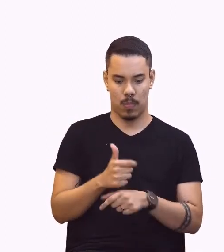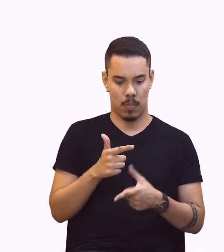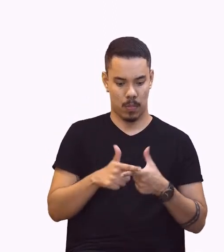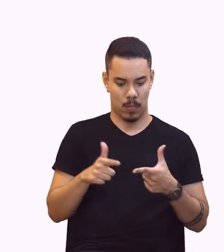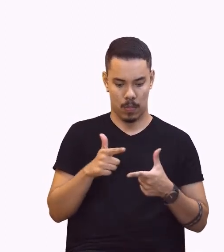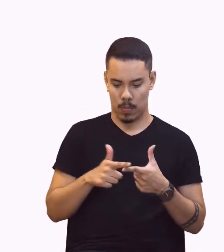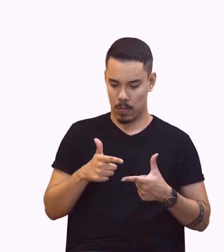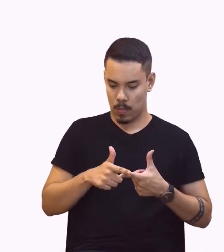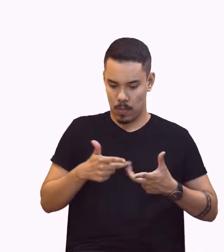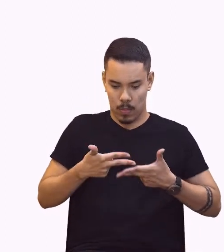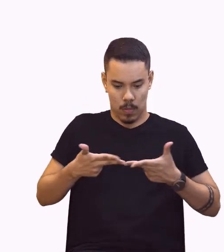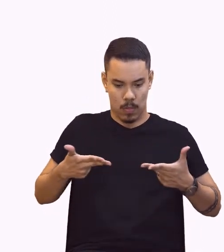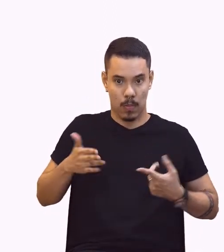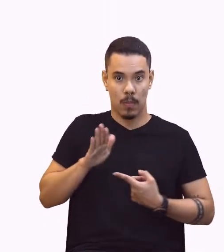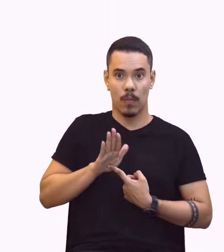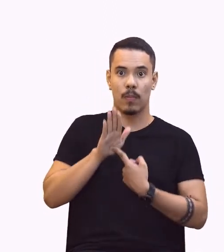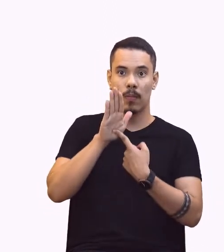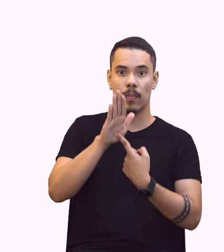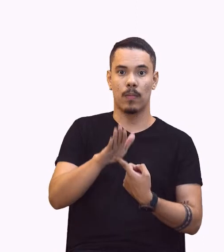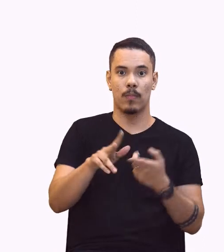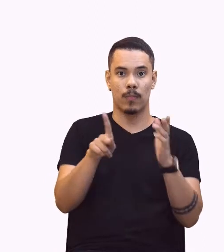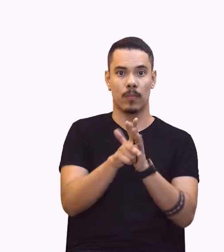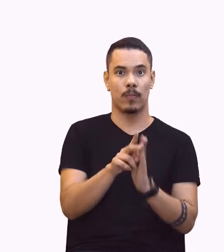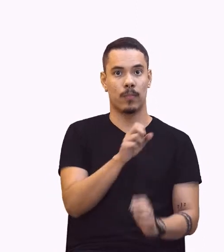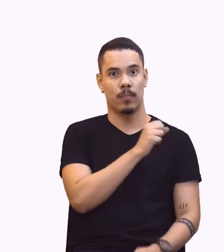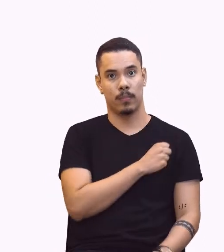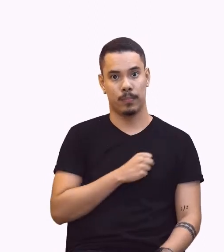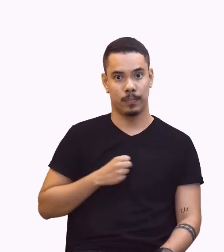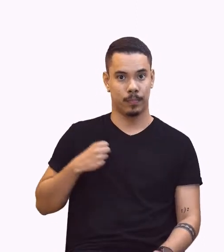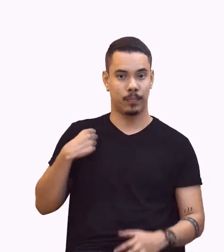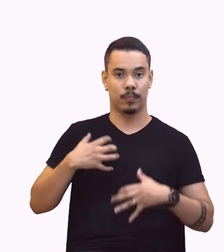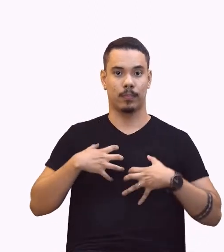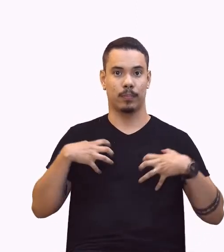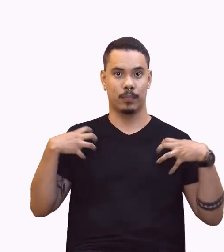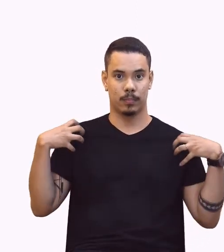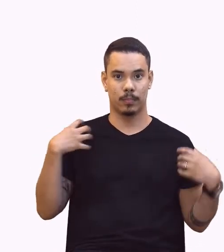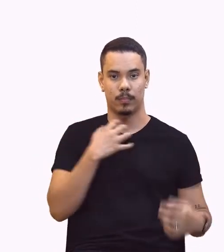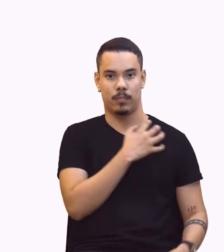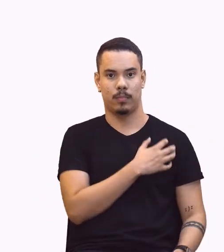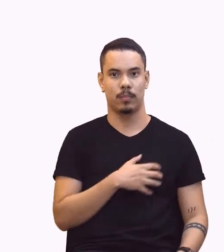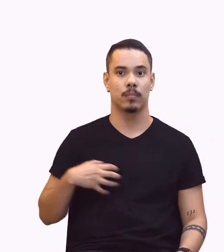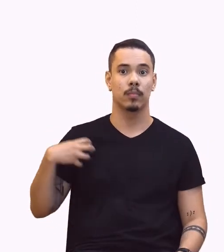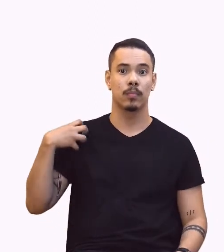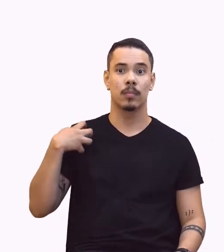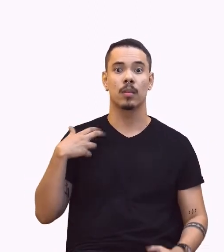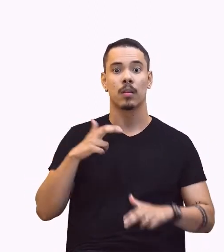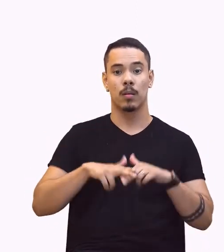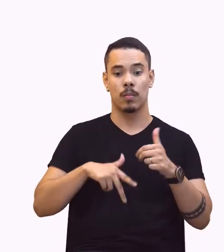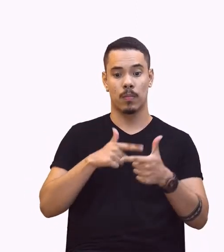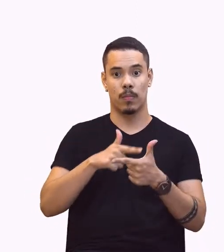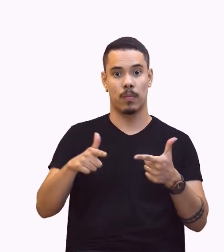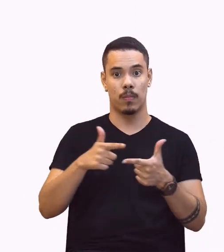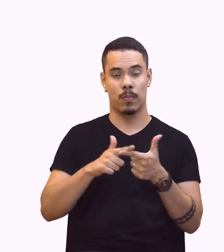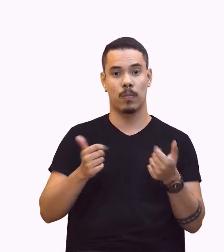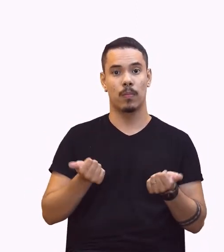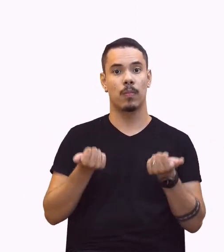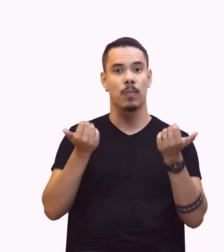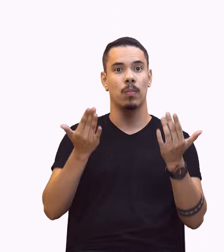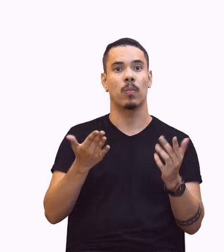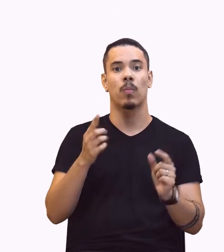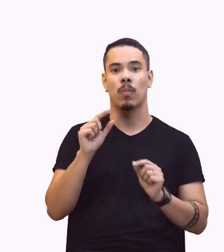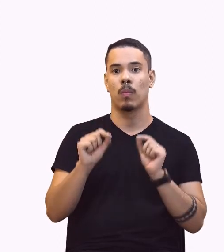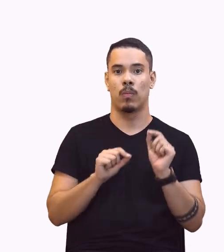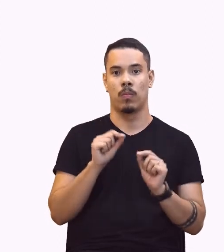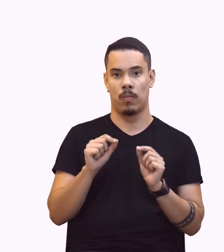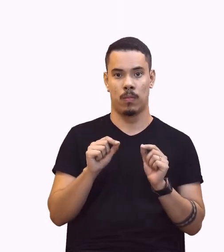problemas apresentados por Sócrates, Platão e Aristóteles. E esses problemas diz respeito aqui